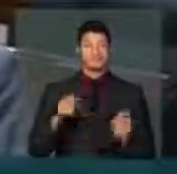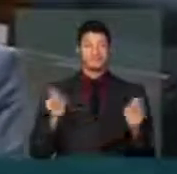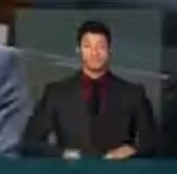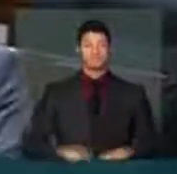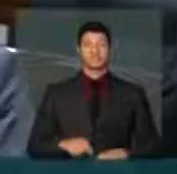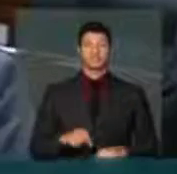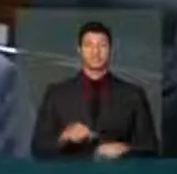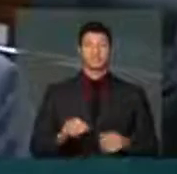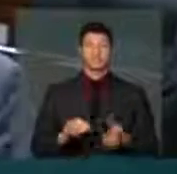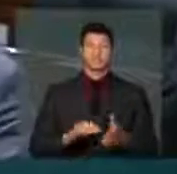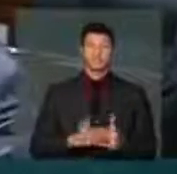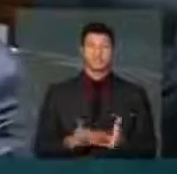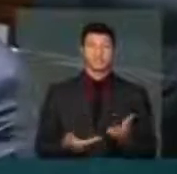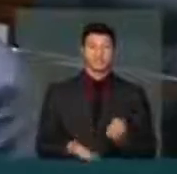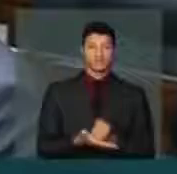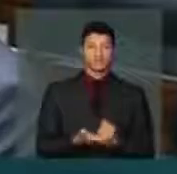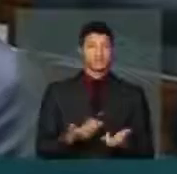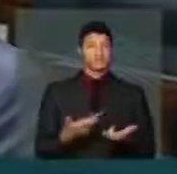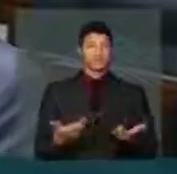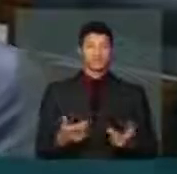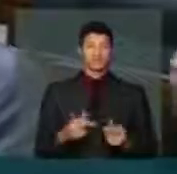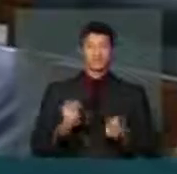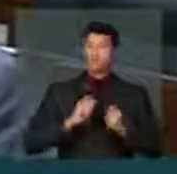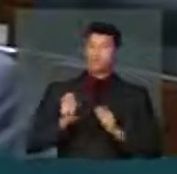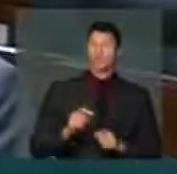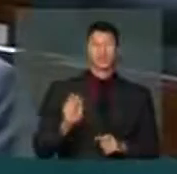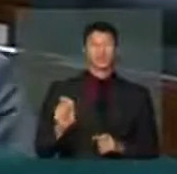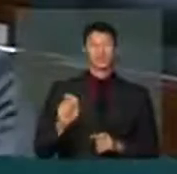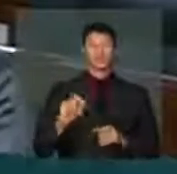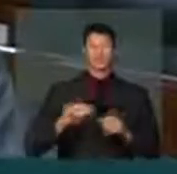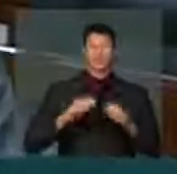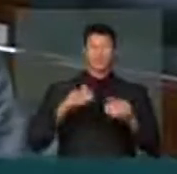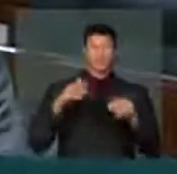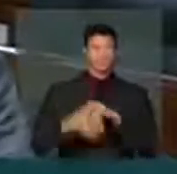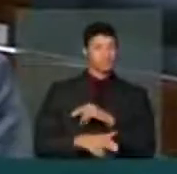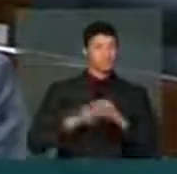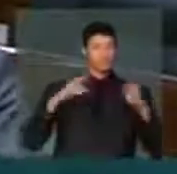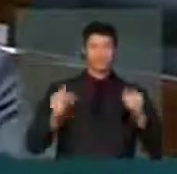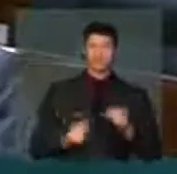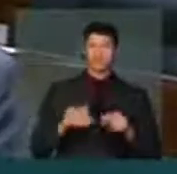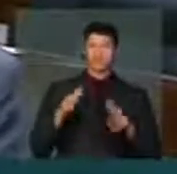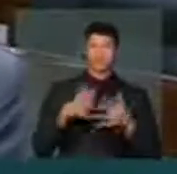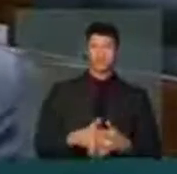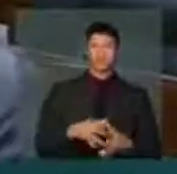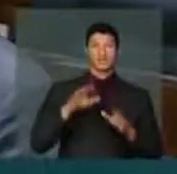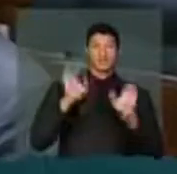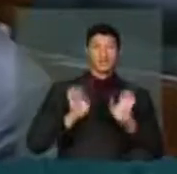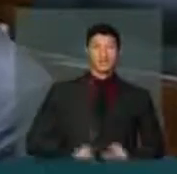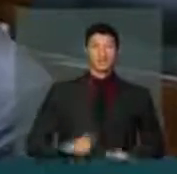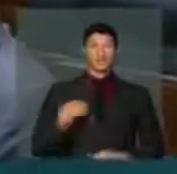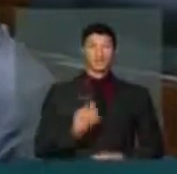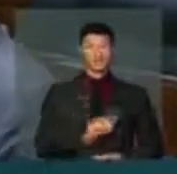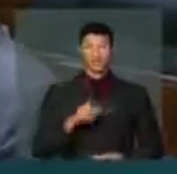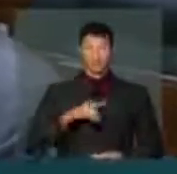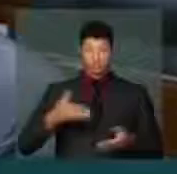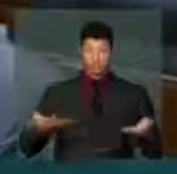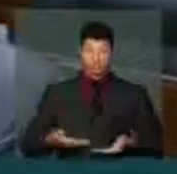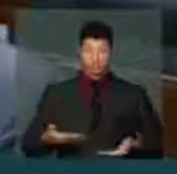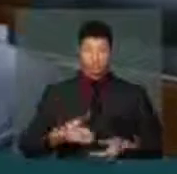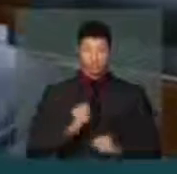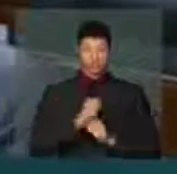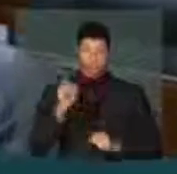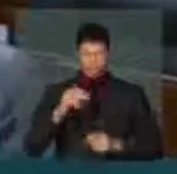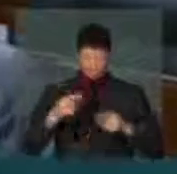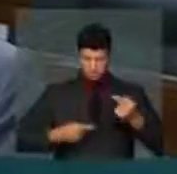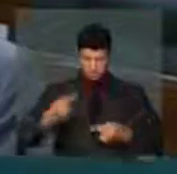sentido administrativo e econômico, e que rompeu todas as barreiras éticas. Nós temos hoje uma